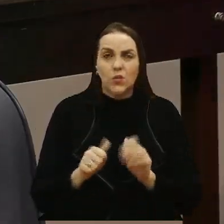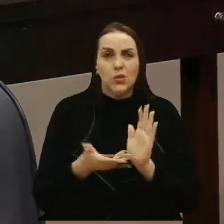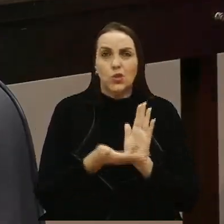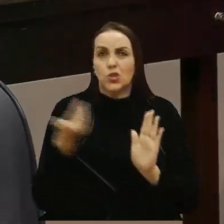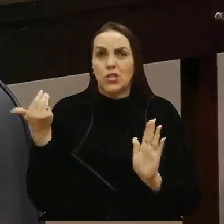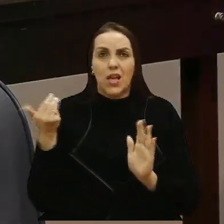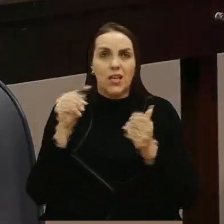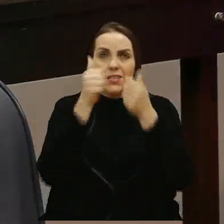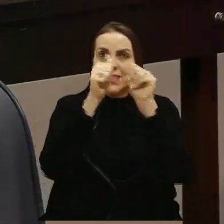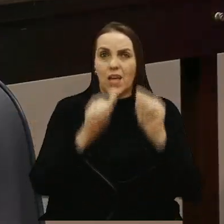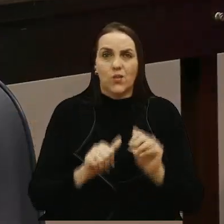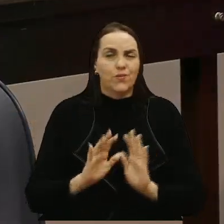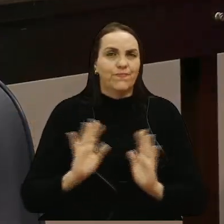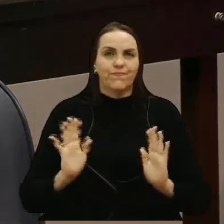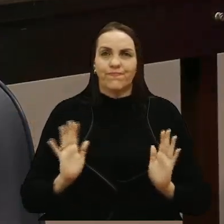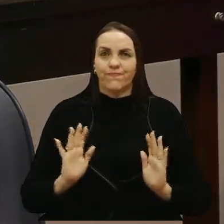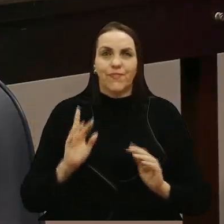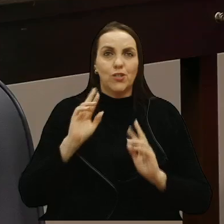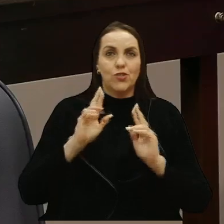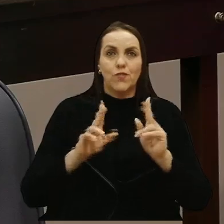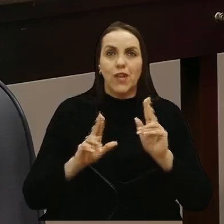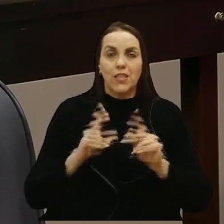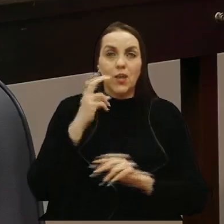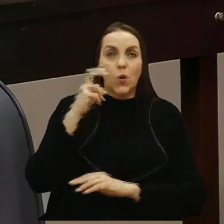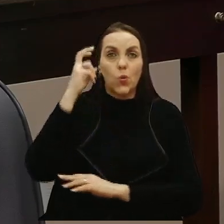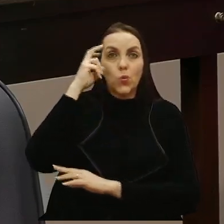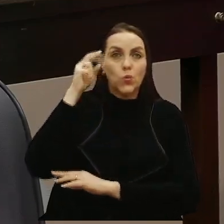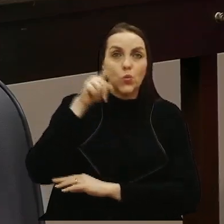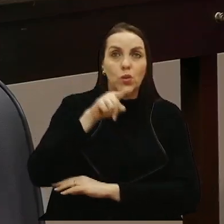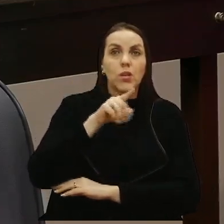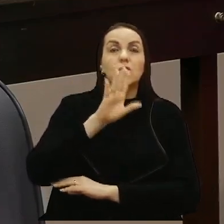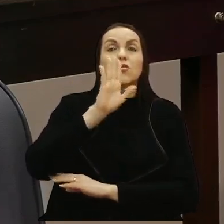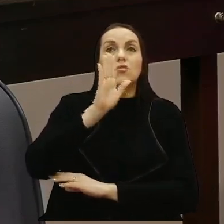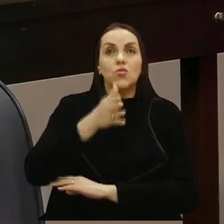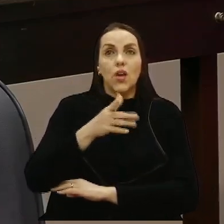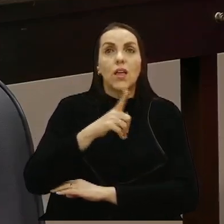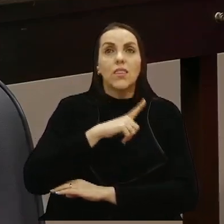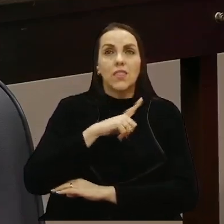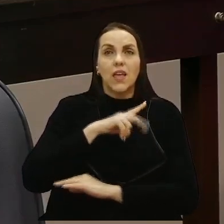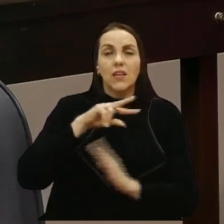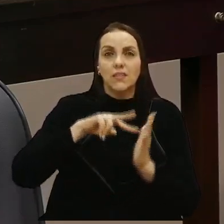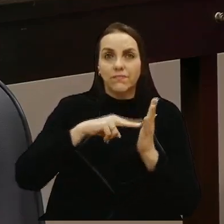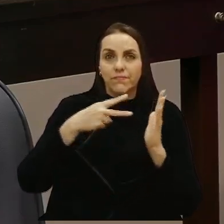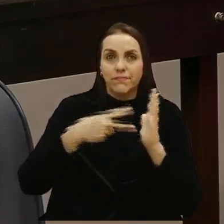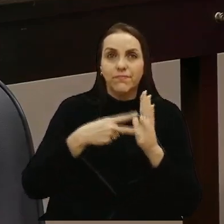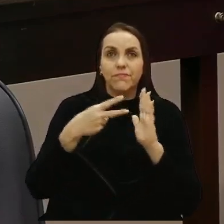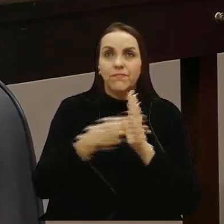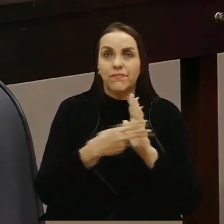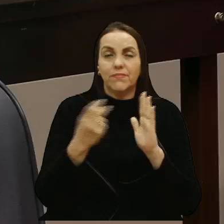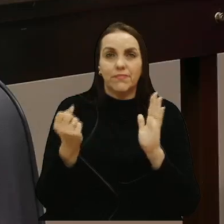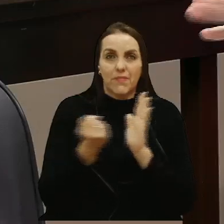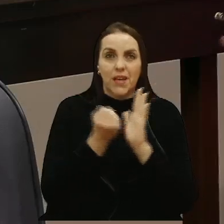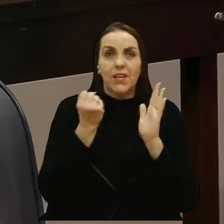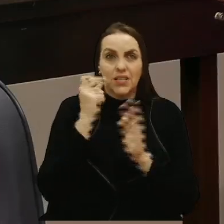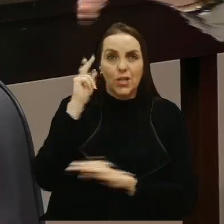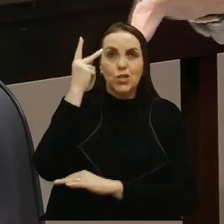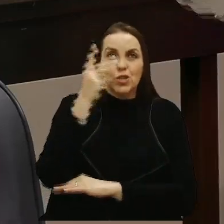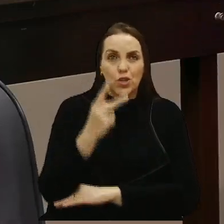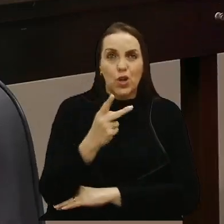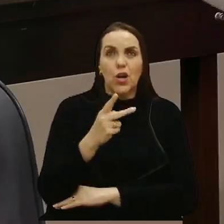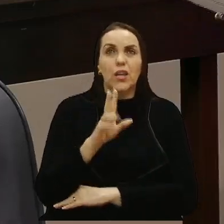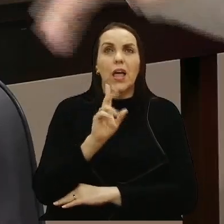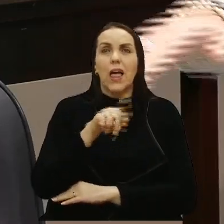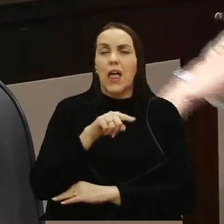A diferença, primeiro, a cultural, as estátuas já estão lá por ter um significado na história, né? Eu costumo dizer, quando essas balelas aí